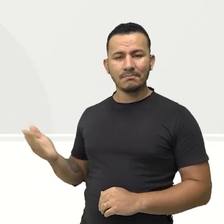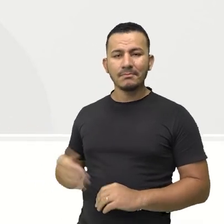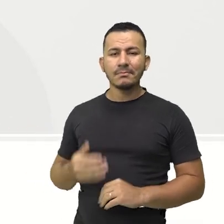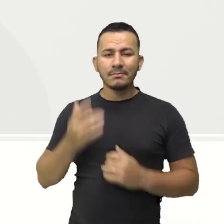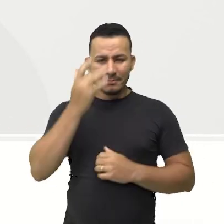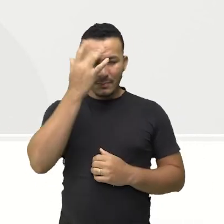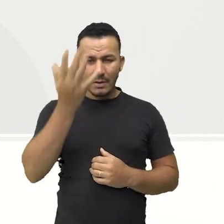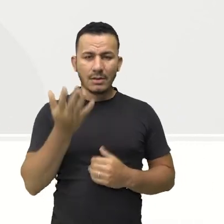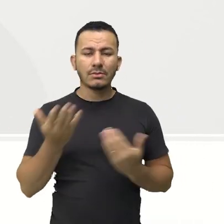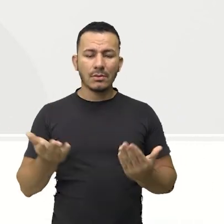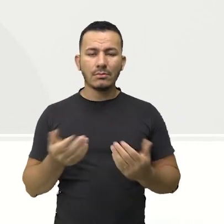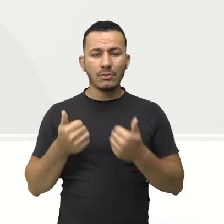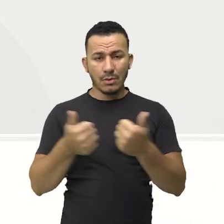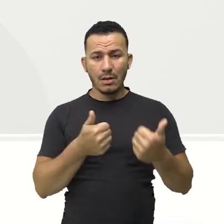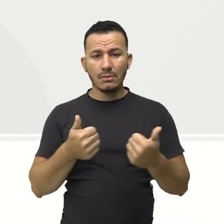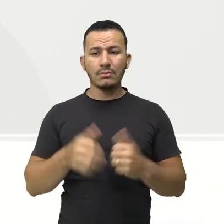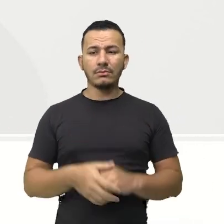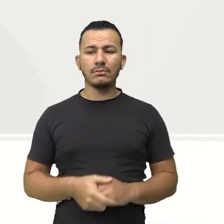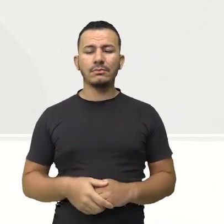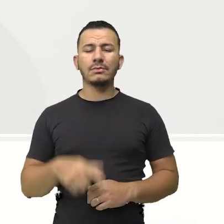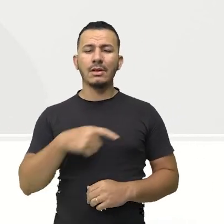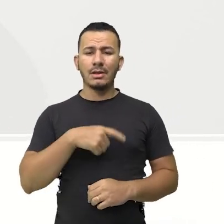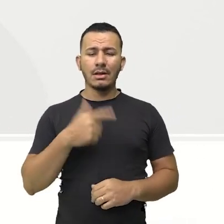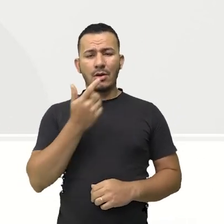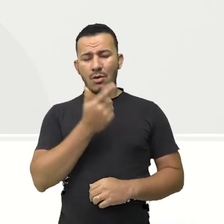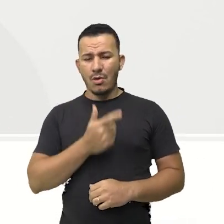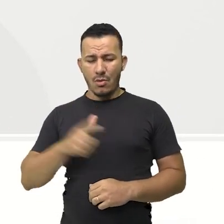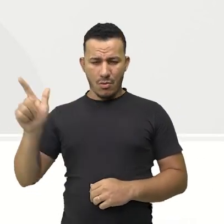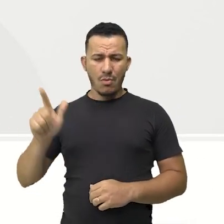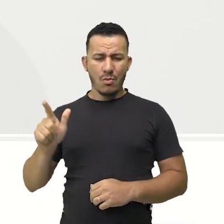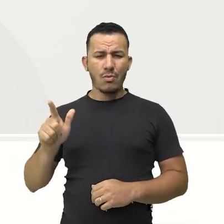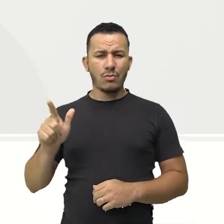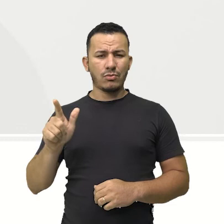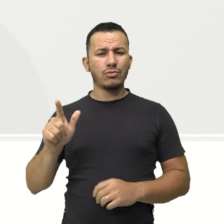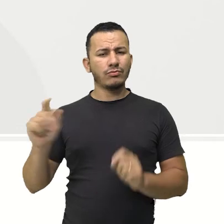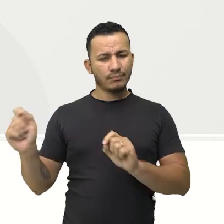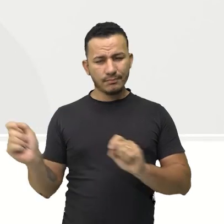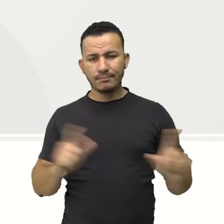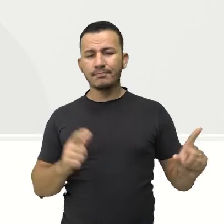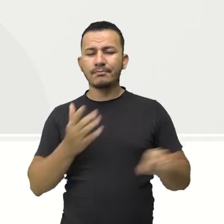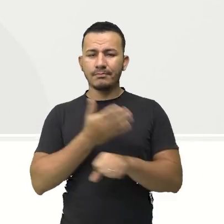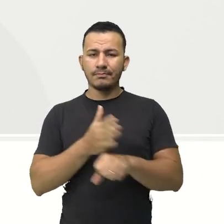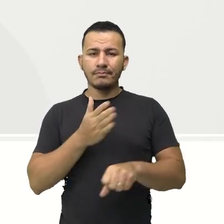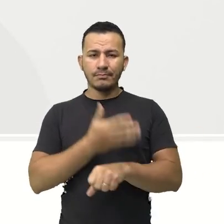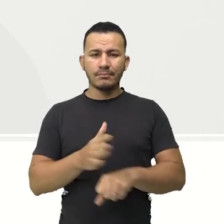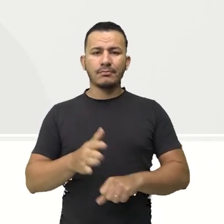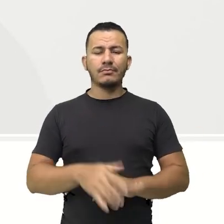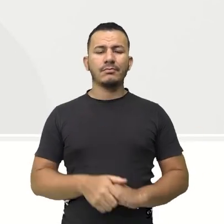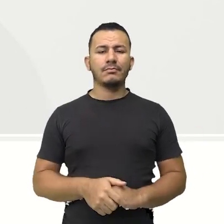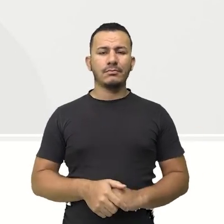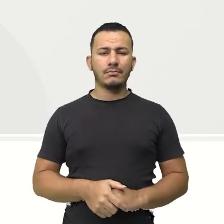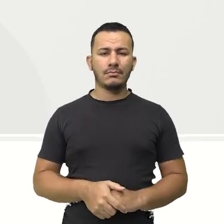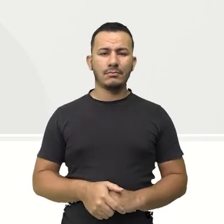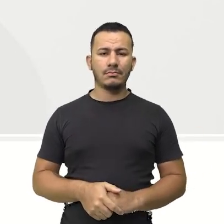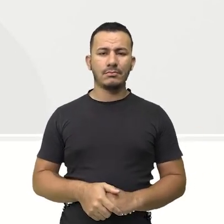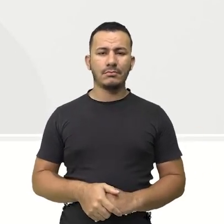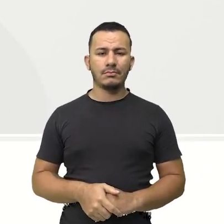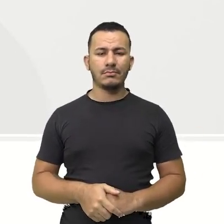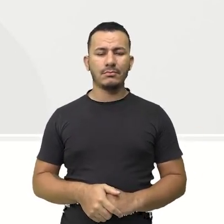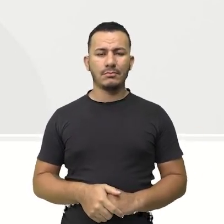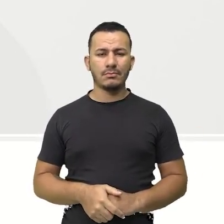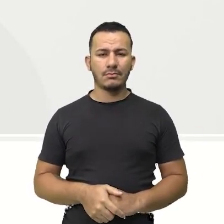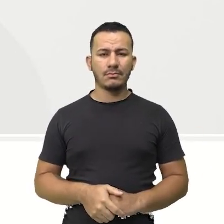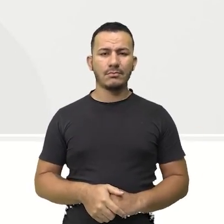questão, beleza? Temos ainda mais uma questão aí para a gente fechar então a nossa aula de hoje